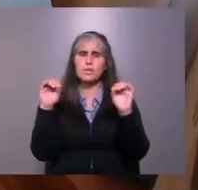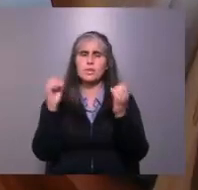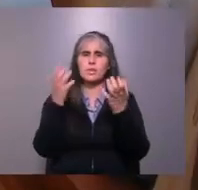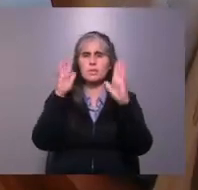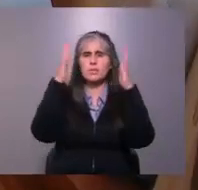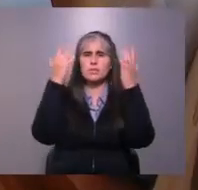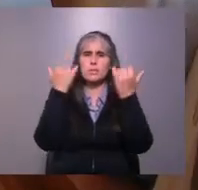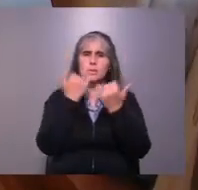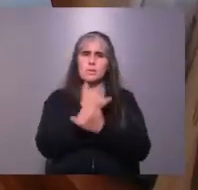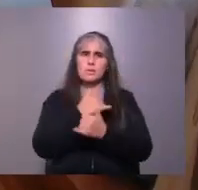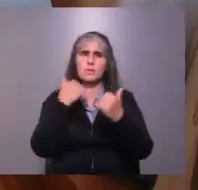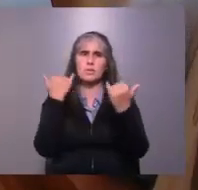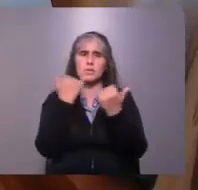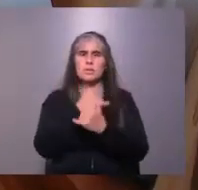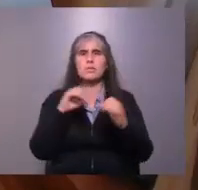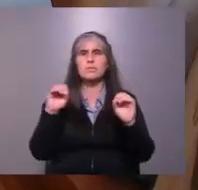aleluia,